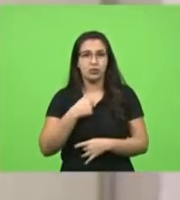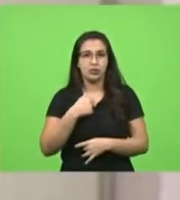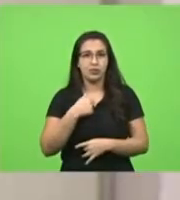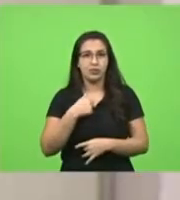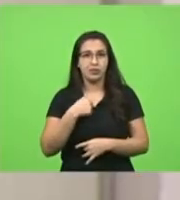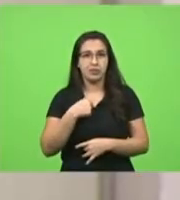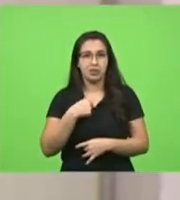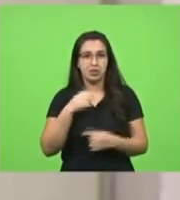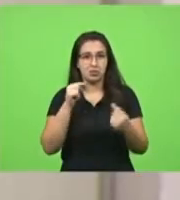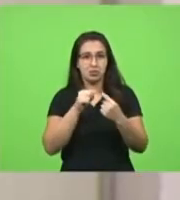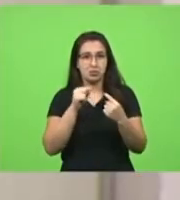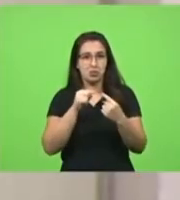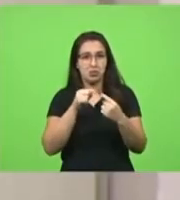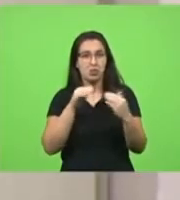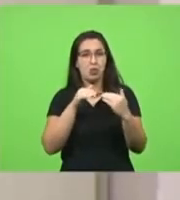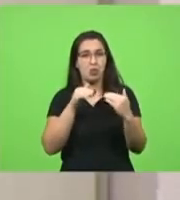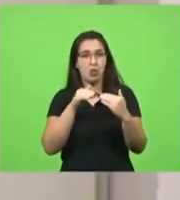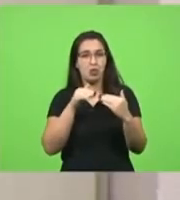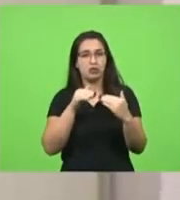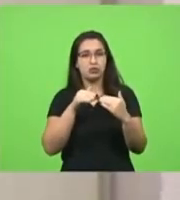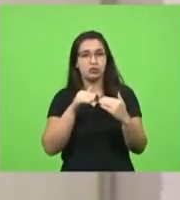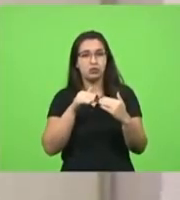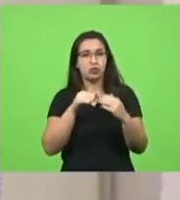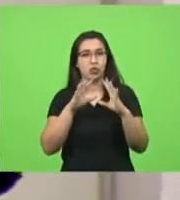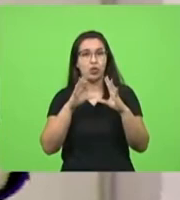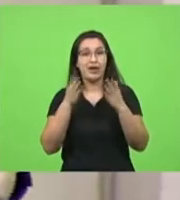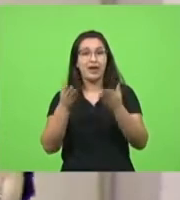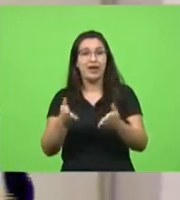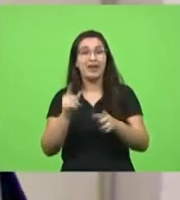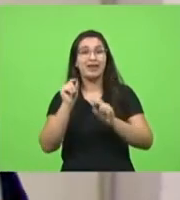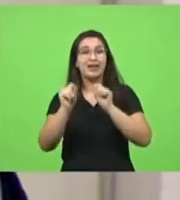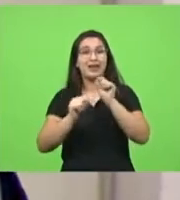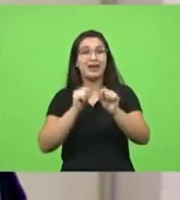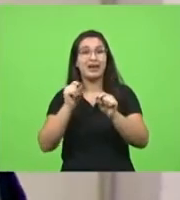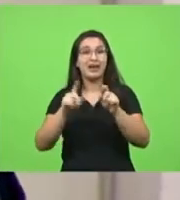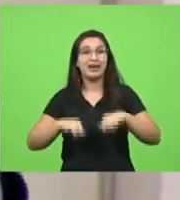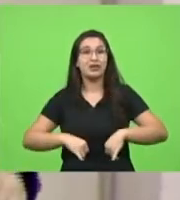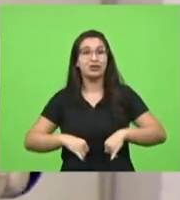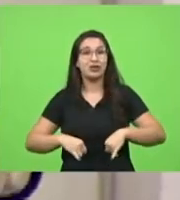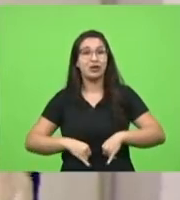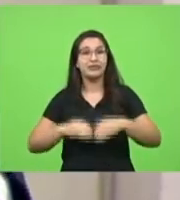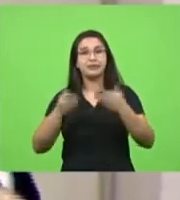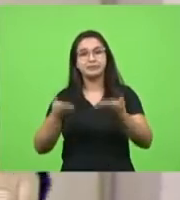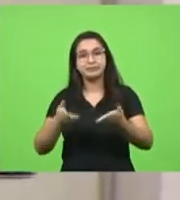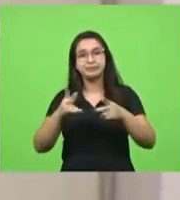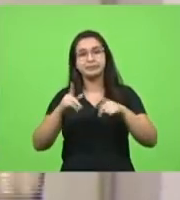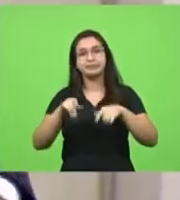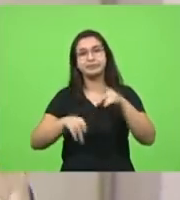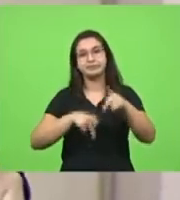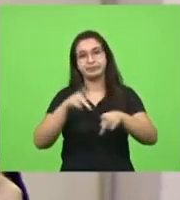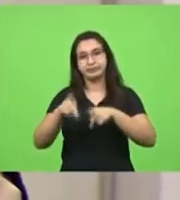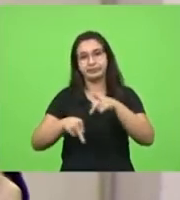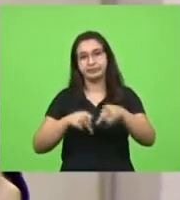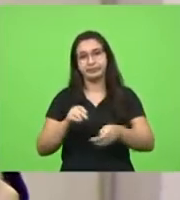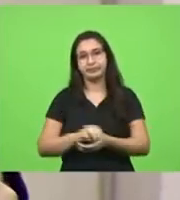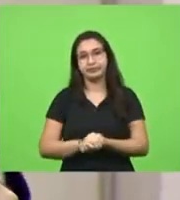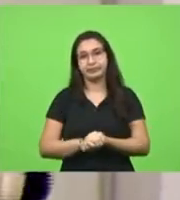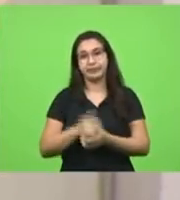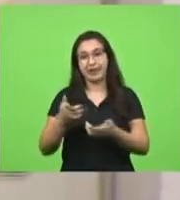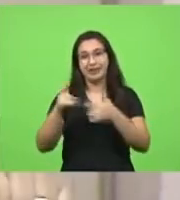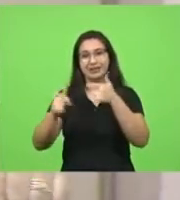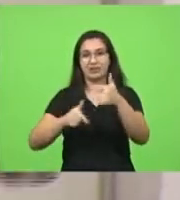Quem está sofrendo com todas essas restrições é o povo, é o comerciante, é o trabalhador,